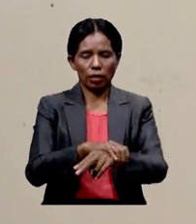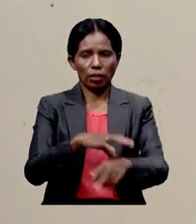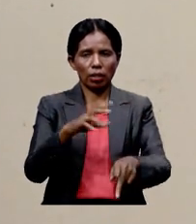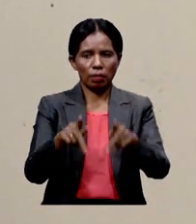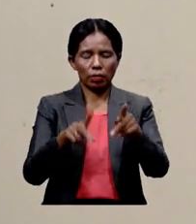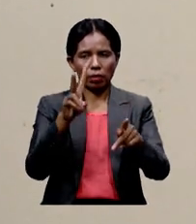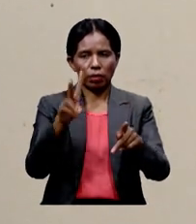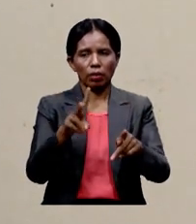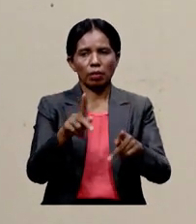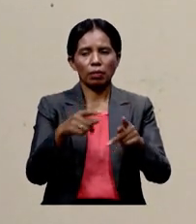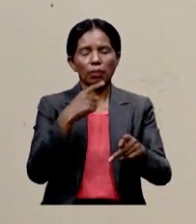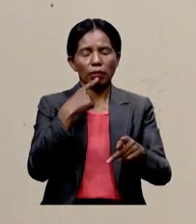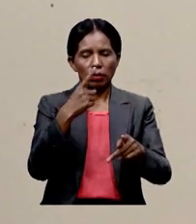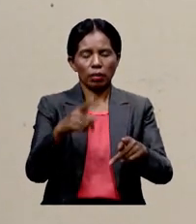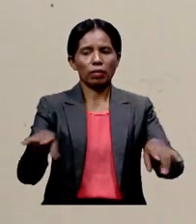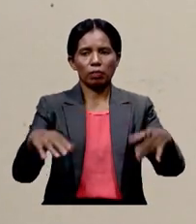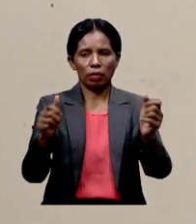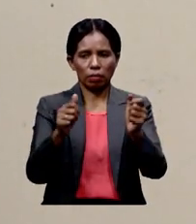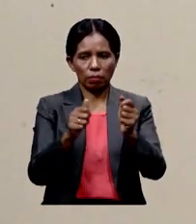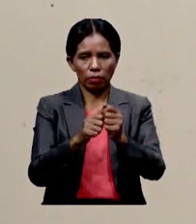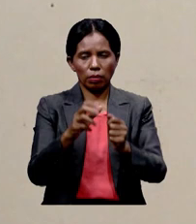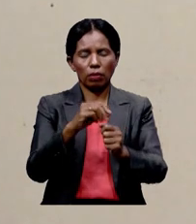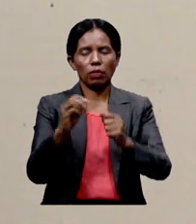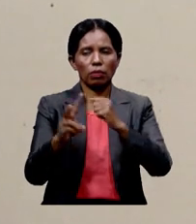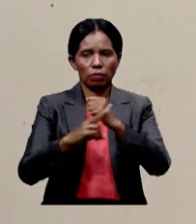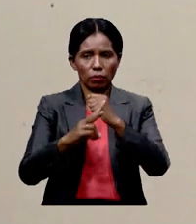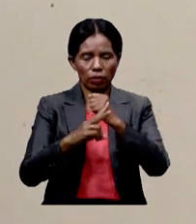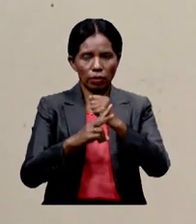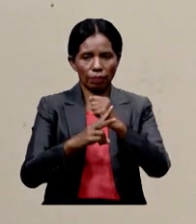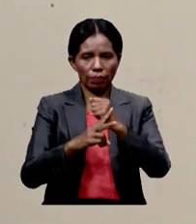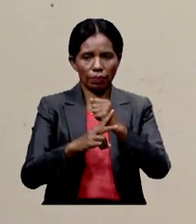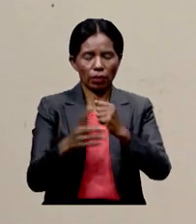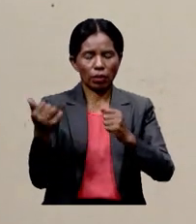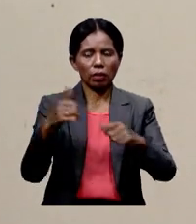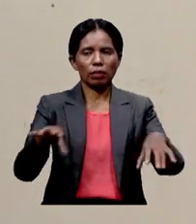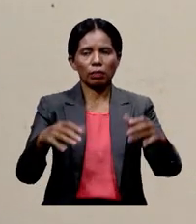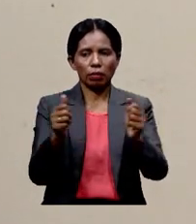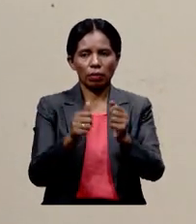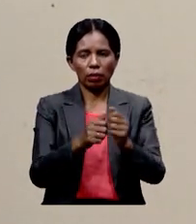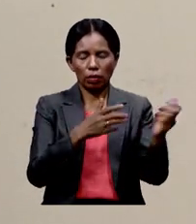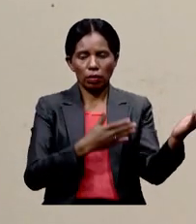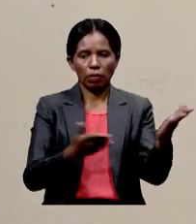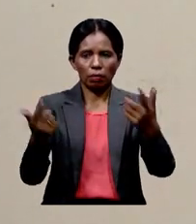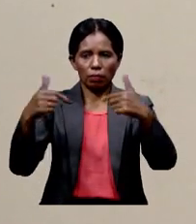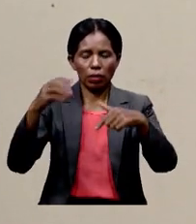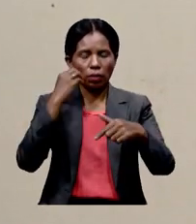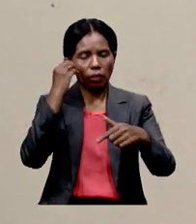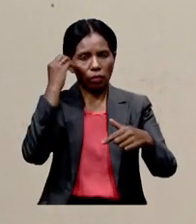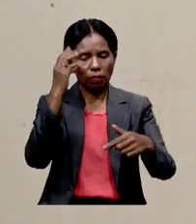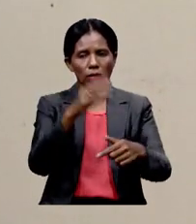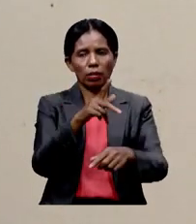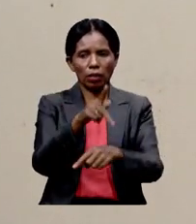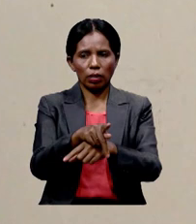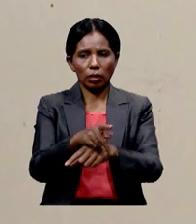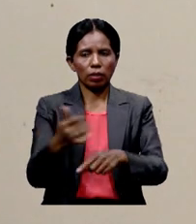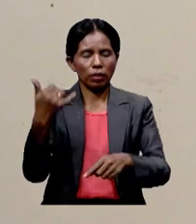suspeito e suspeito mos coopera e coopera o vitima e bahira de coopera vitima sera lore mai uma e diretamente kala de keras sera